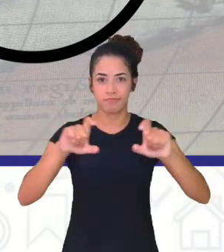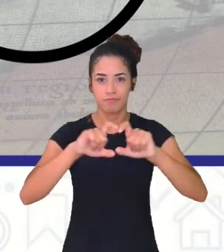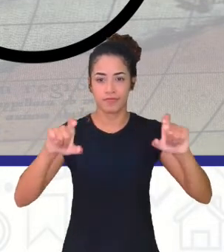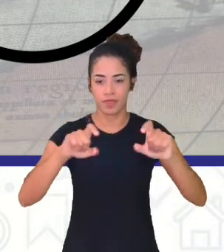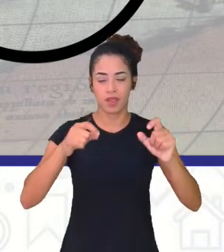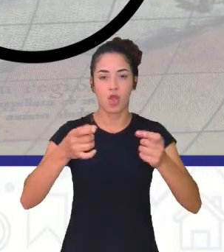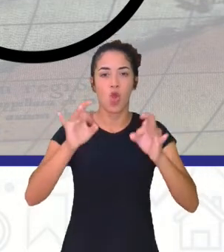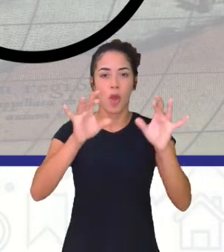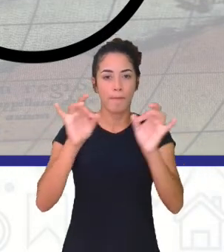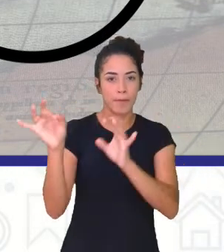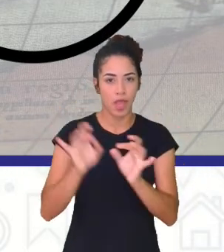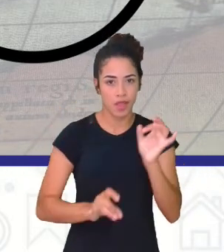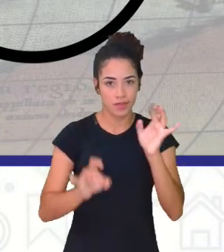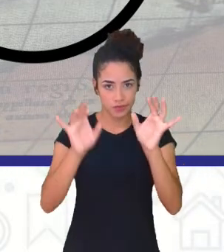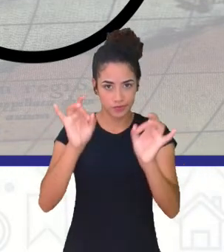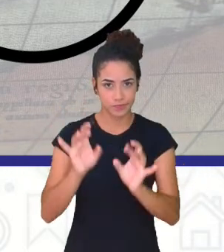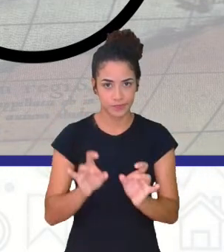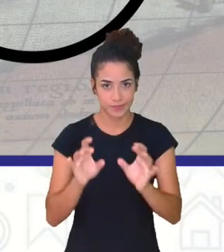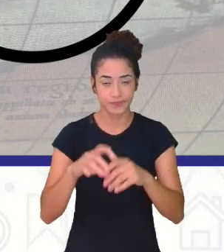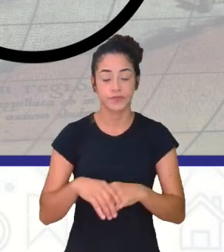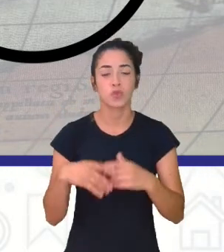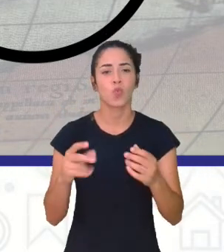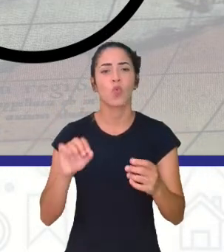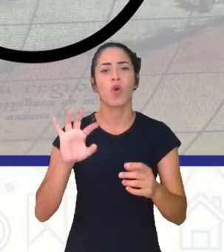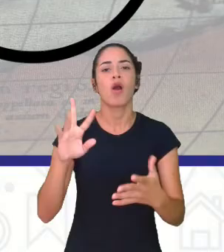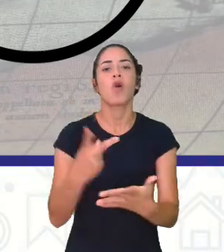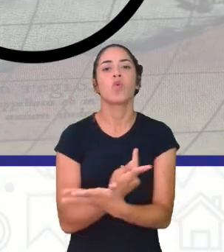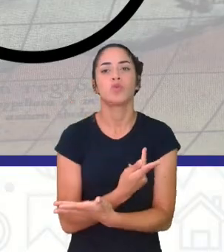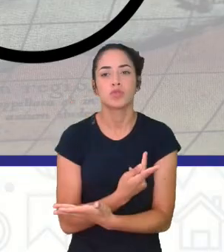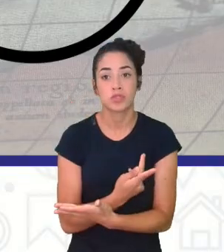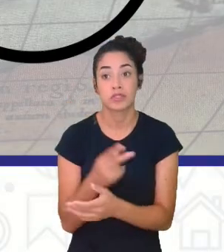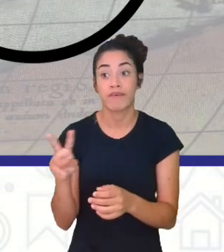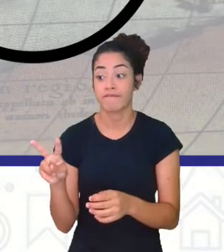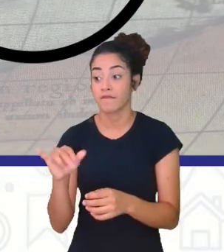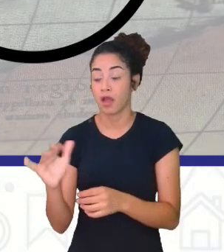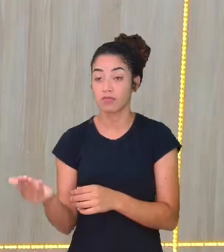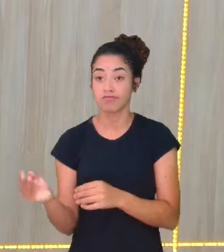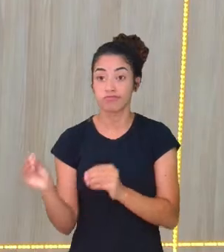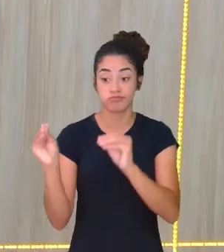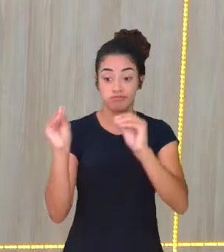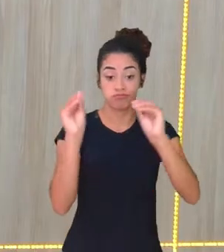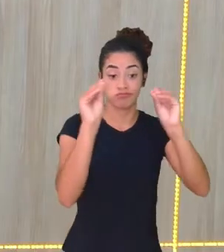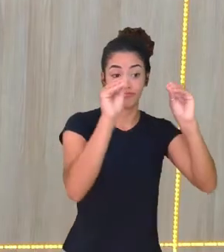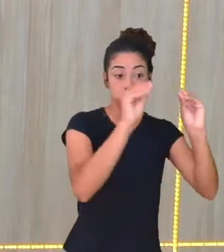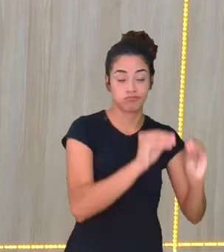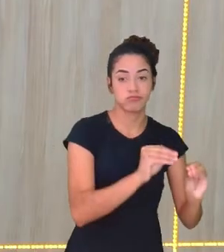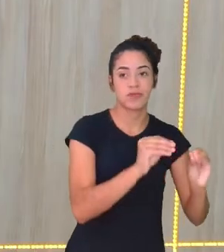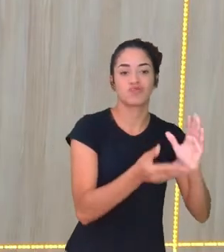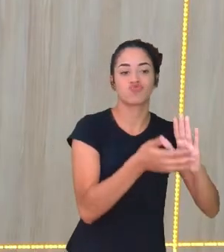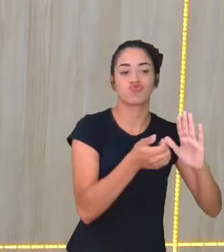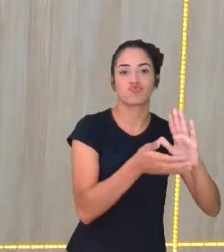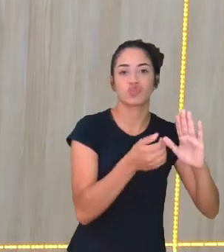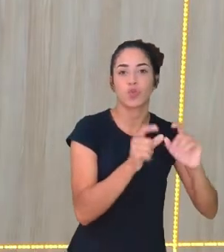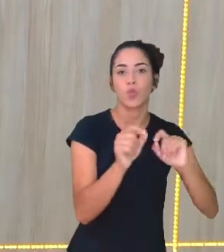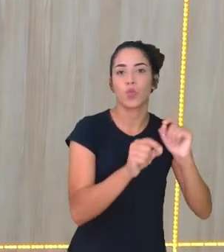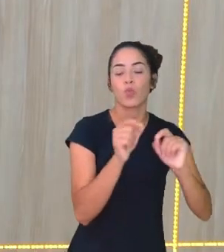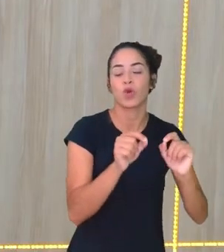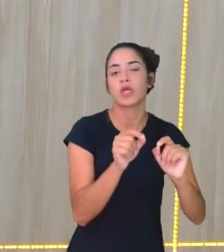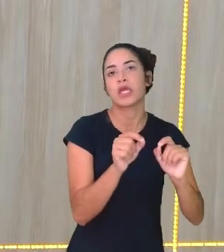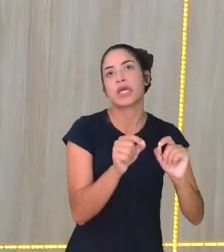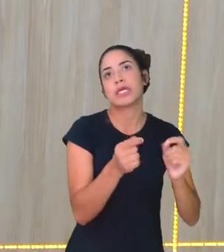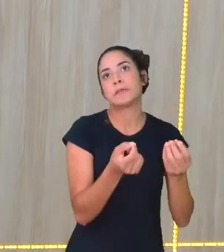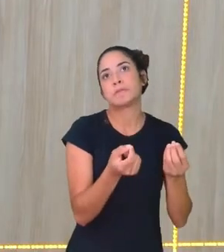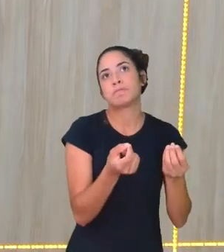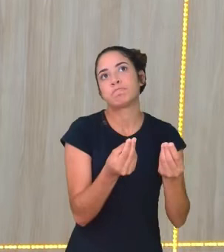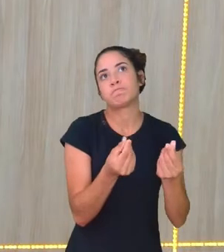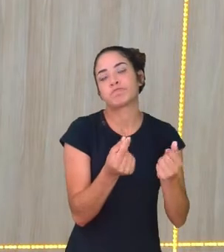sobre a colônia como é que isso acontece eles vão para a colônia retiram da colônia a matéria-prima no caso como a